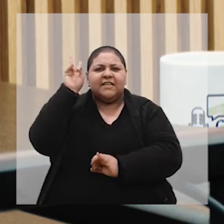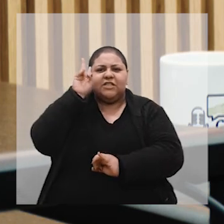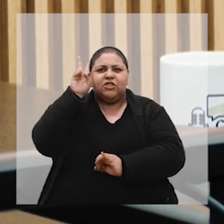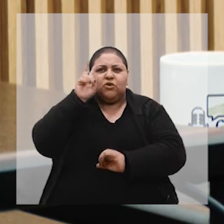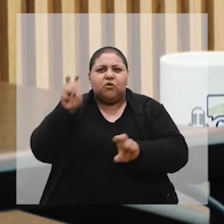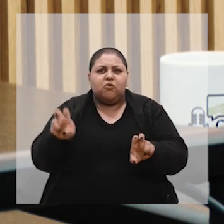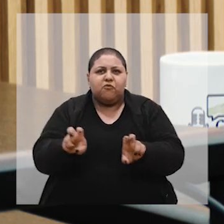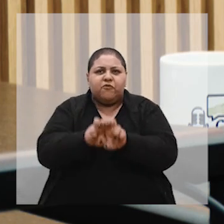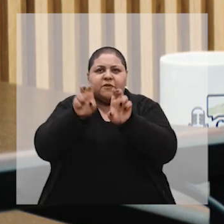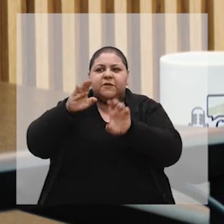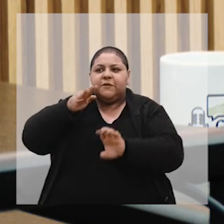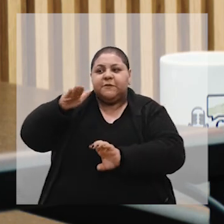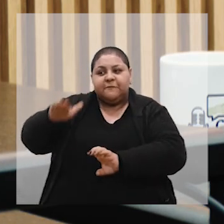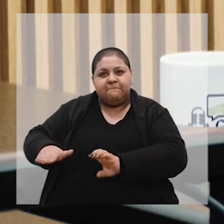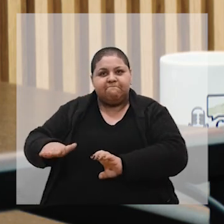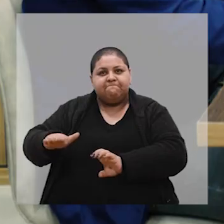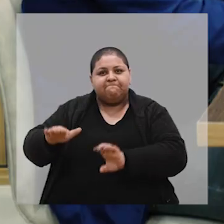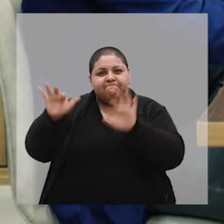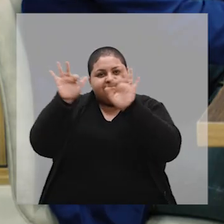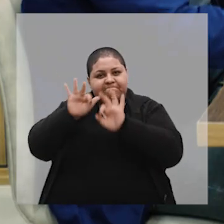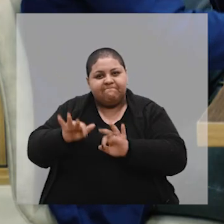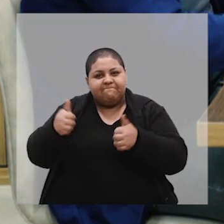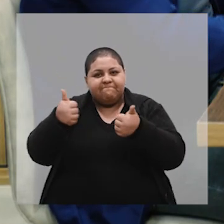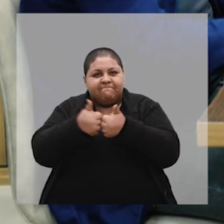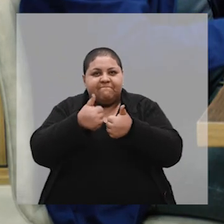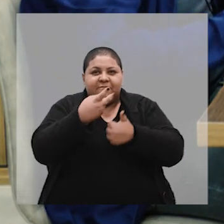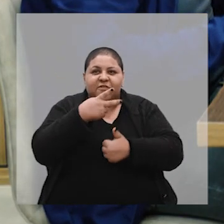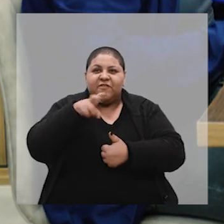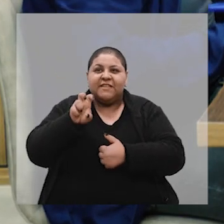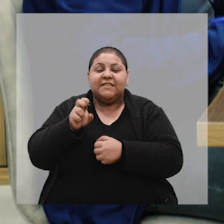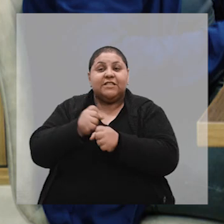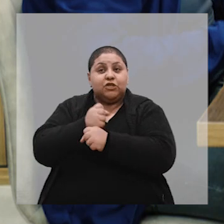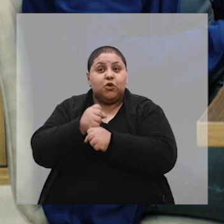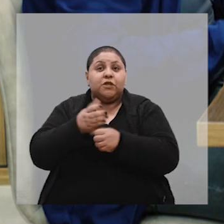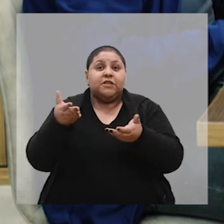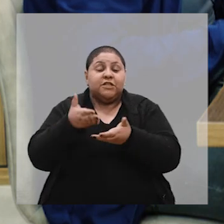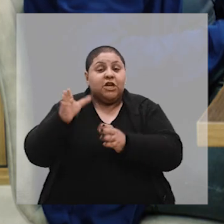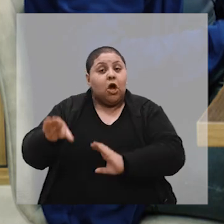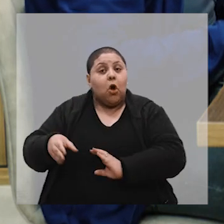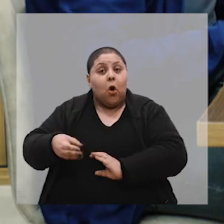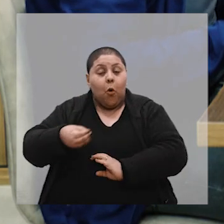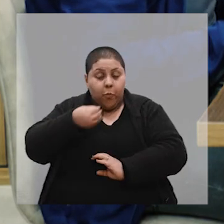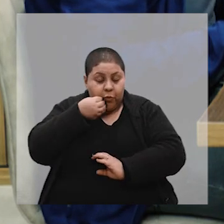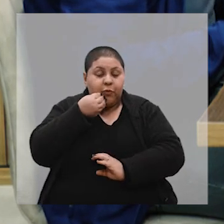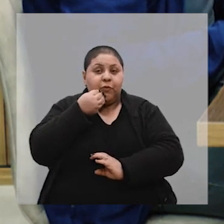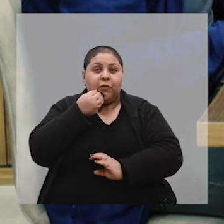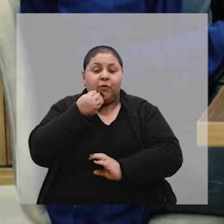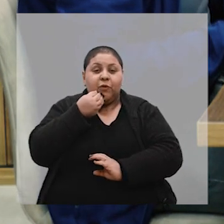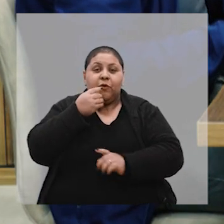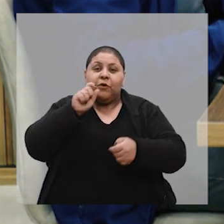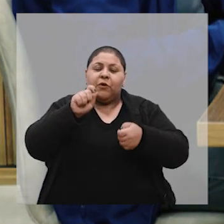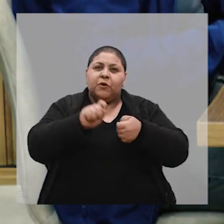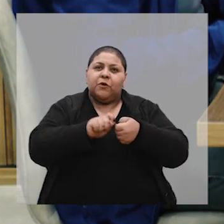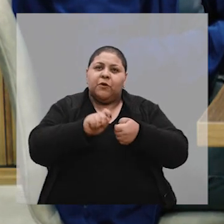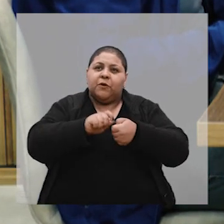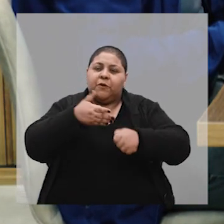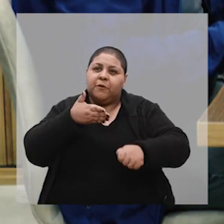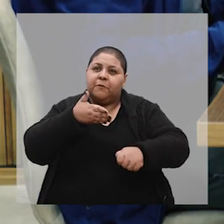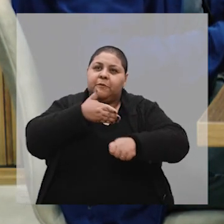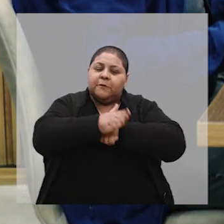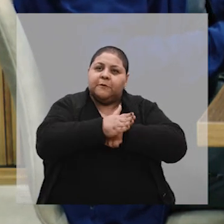dinamismo. É uma grande honra estar aqui com vocês hoje. 25 anos, né? Tu já teve a oportunidade, inclusive, de realizar,